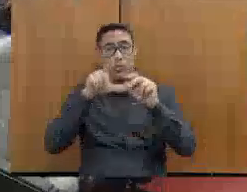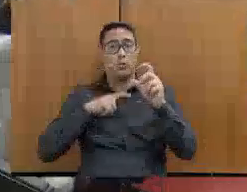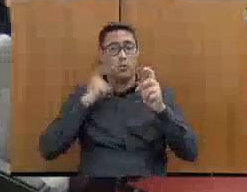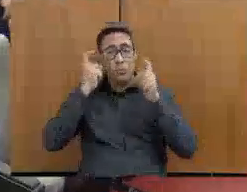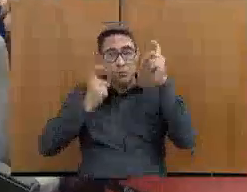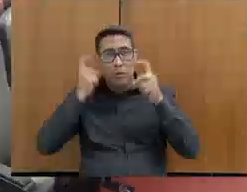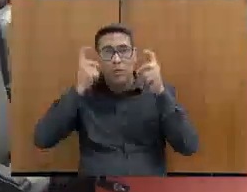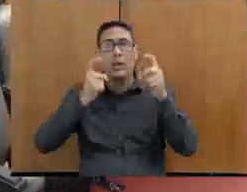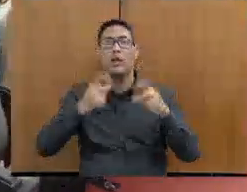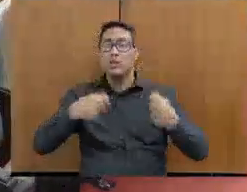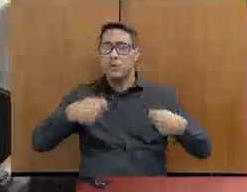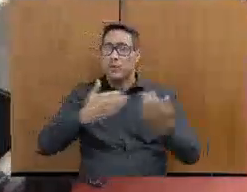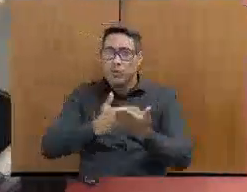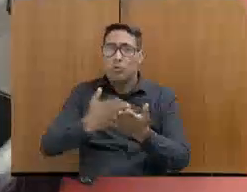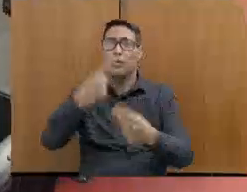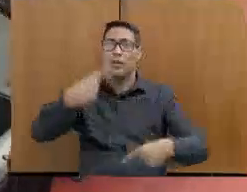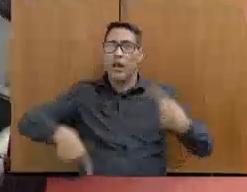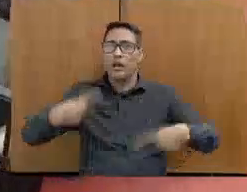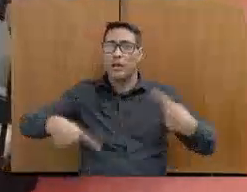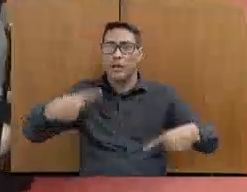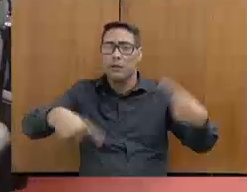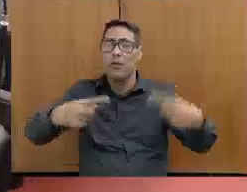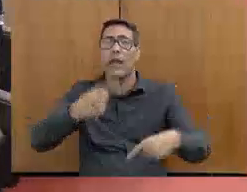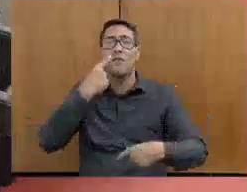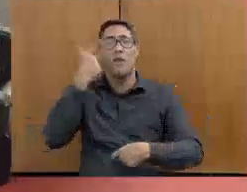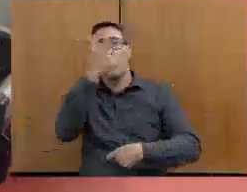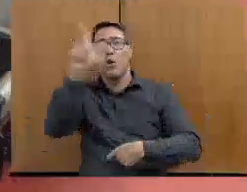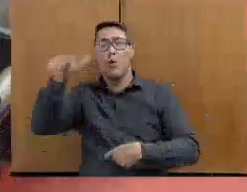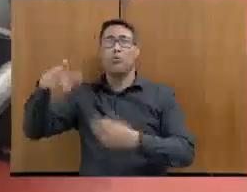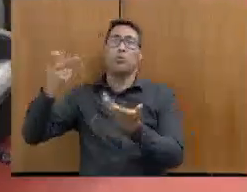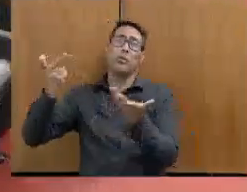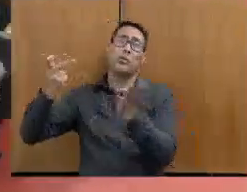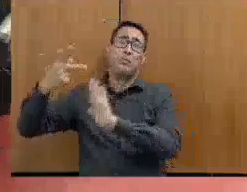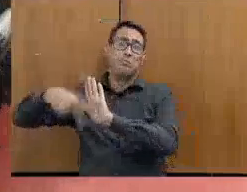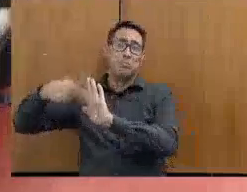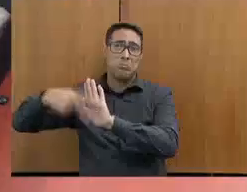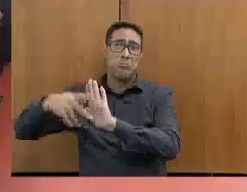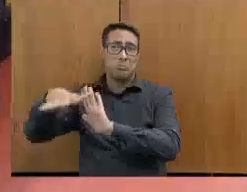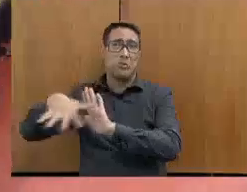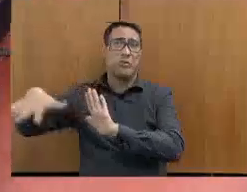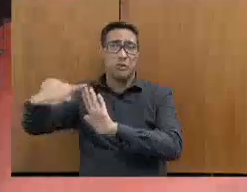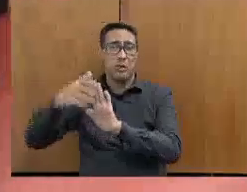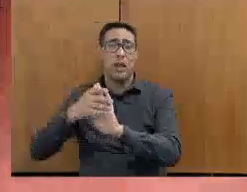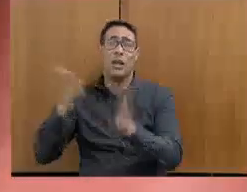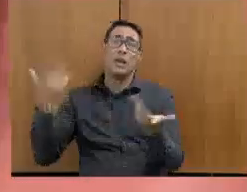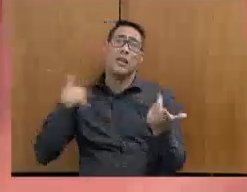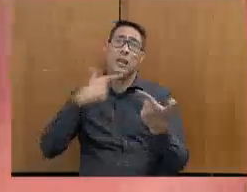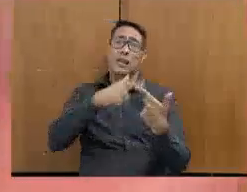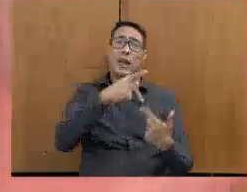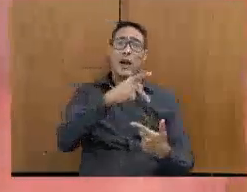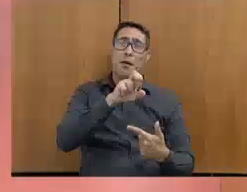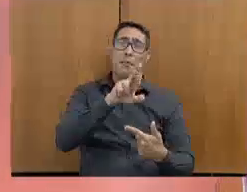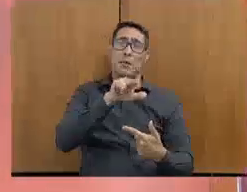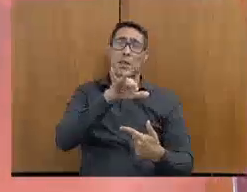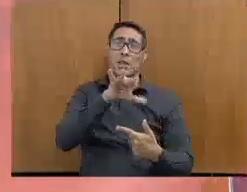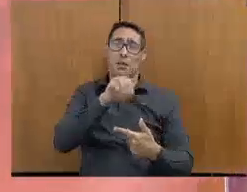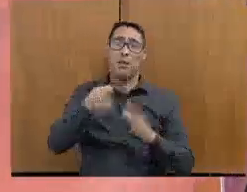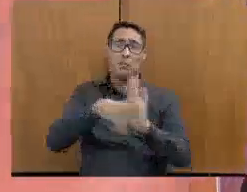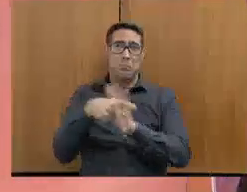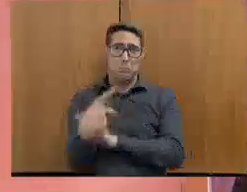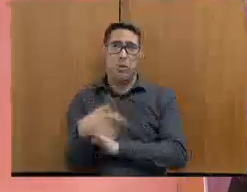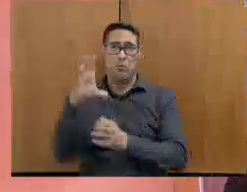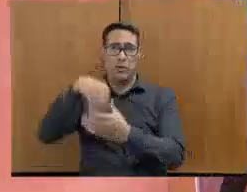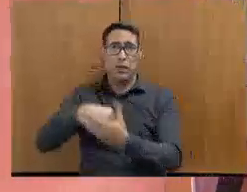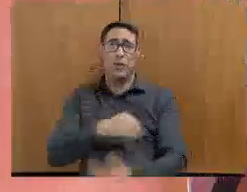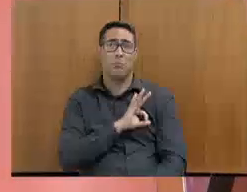a debater ouvir outros profissionais fora porque a perícia é feita na Polícia Civil para aposentar e Até onde eu sei